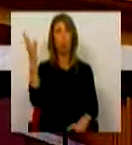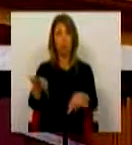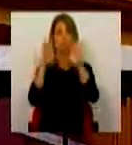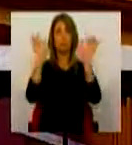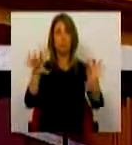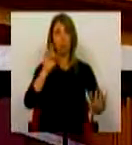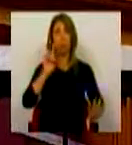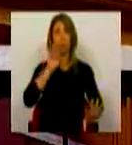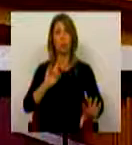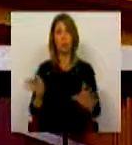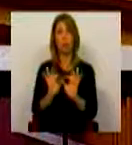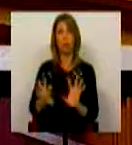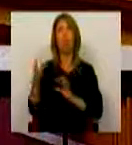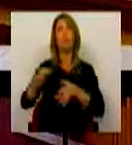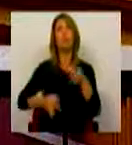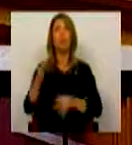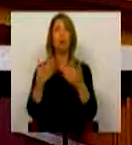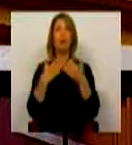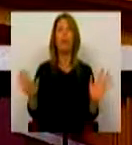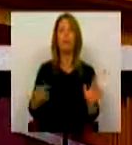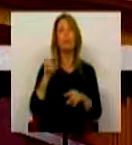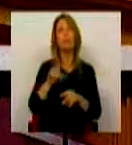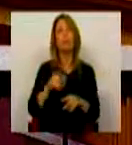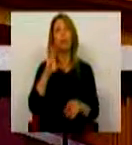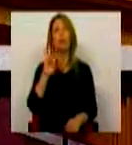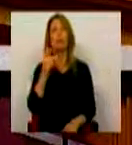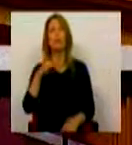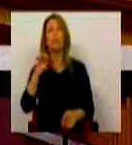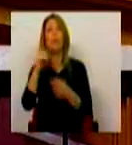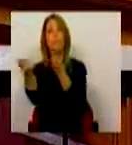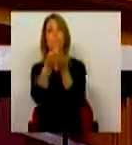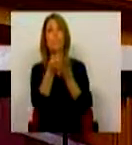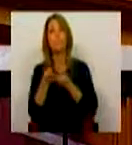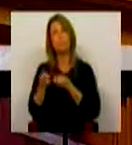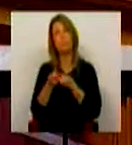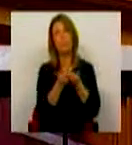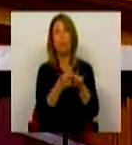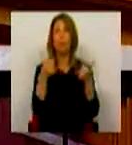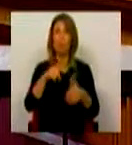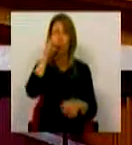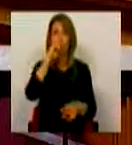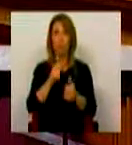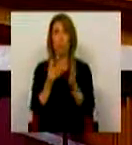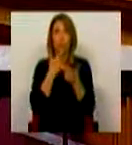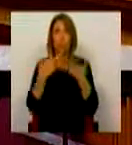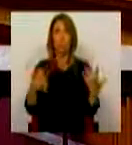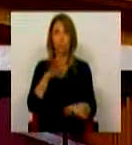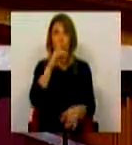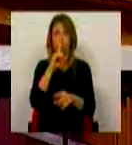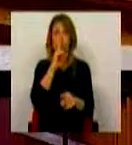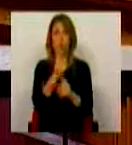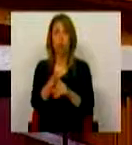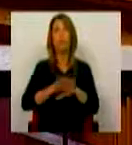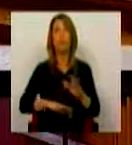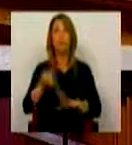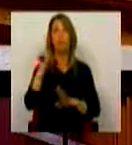os tribunais, criando também e reabrindo juízes de proximidade. É bom recordar tudo isto, que foi feito ao mesmo tempo também com o reforço do